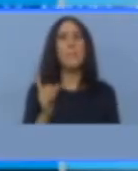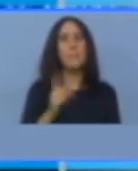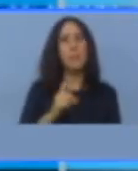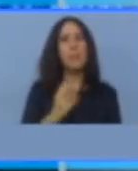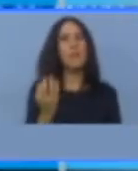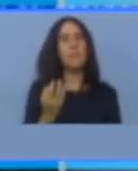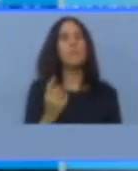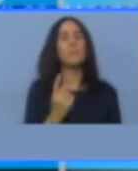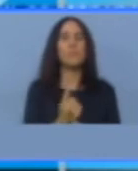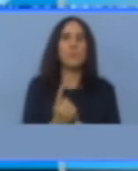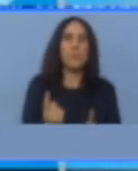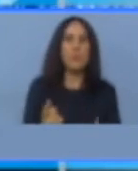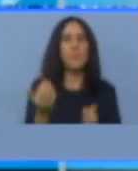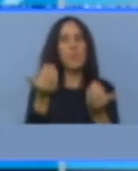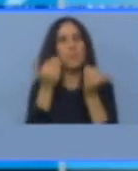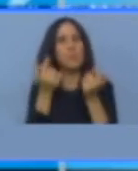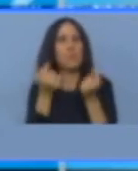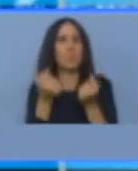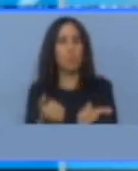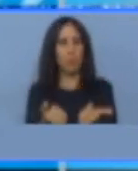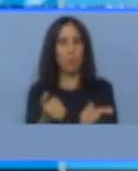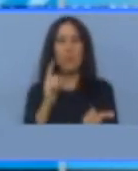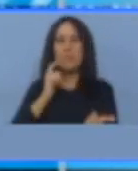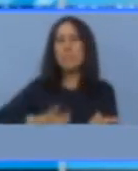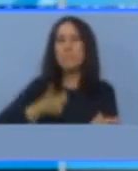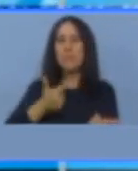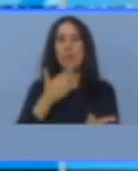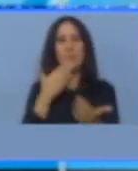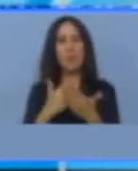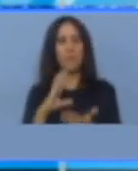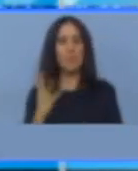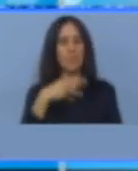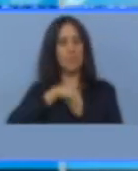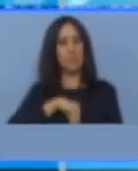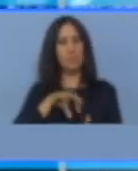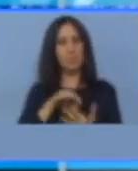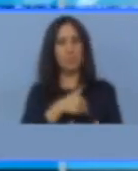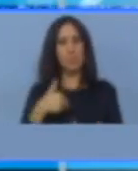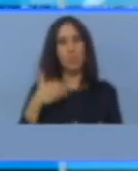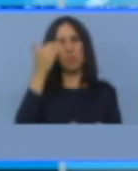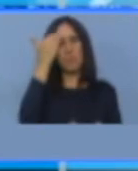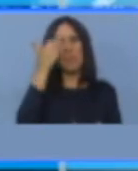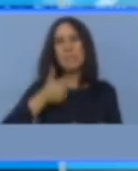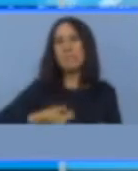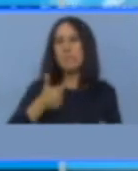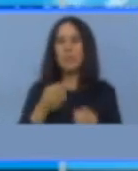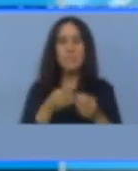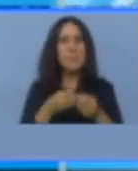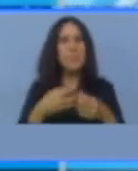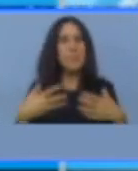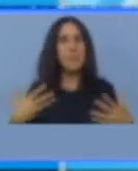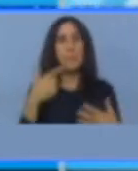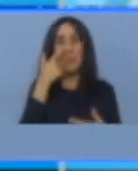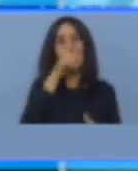porquê? Porque ainda há pouca informação. É fundamental que haja literacia ligada à saúde mental. É fundamental que cada vez mais as